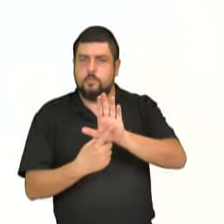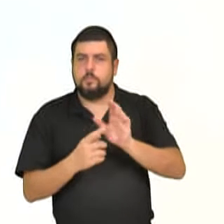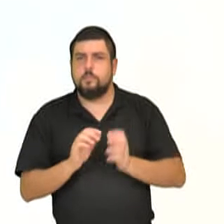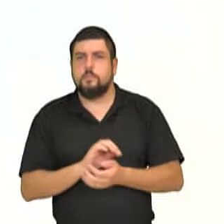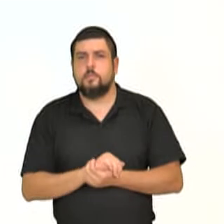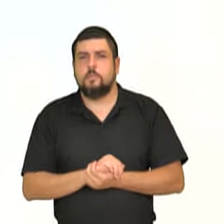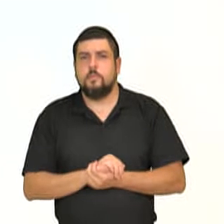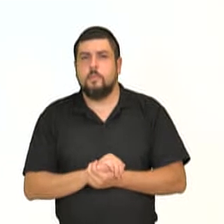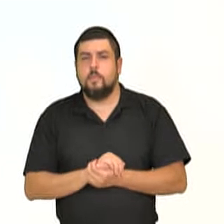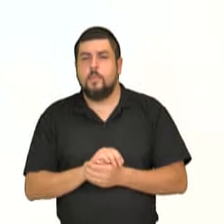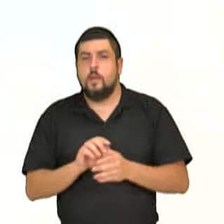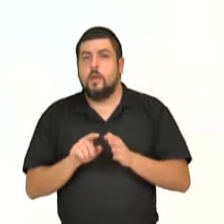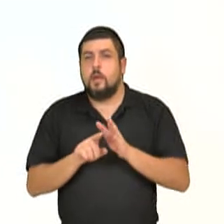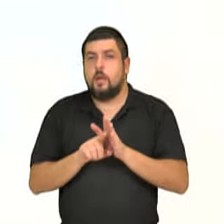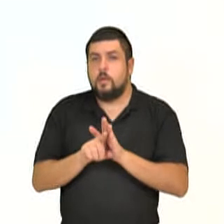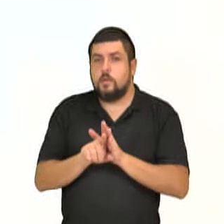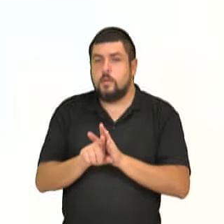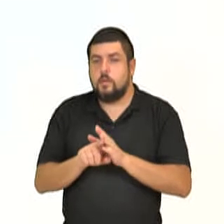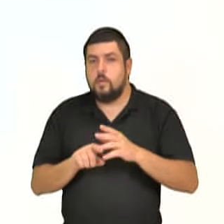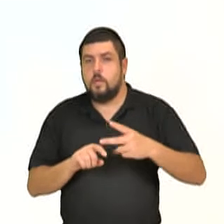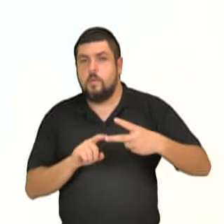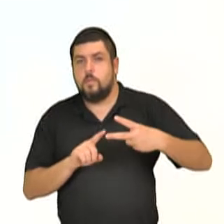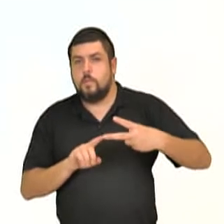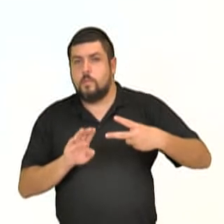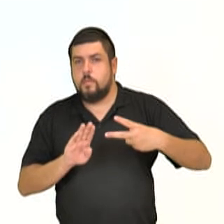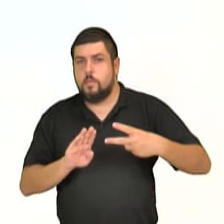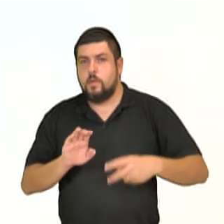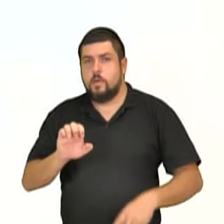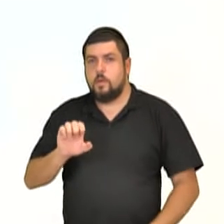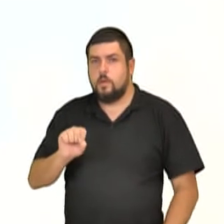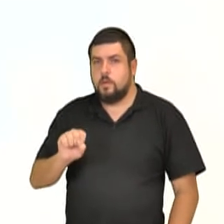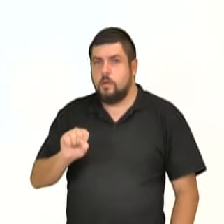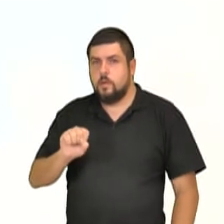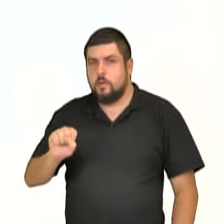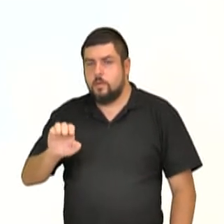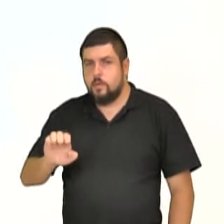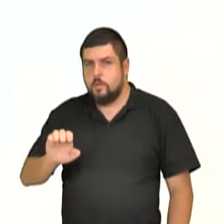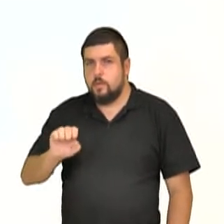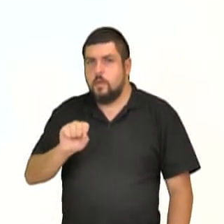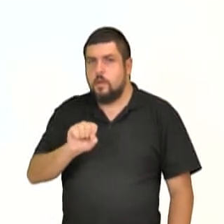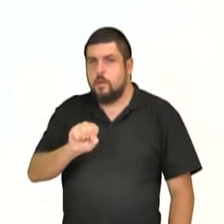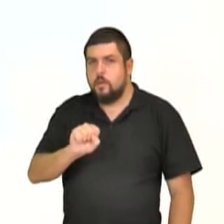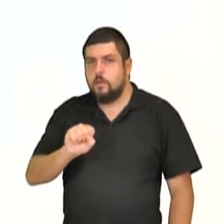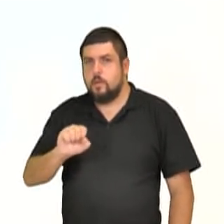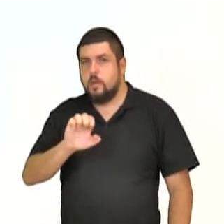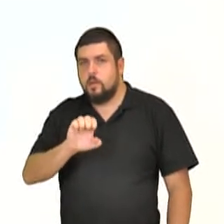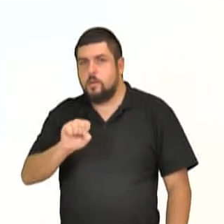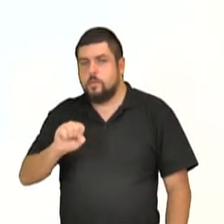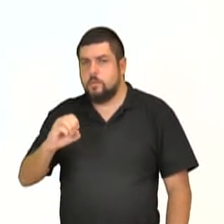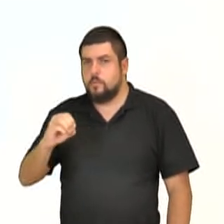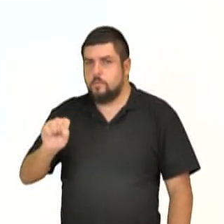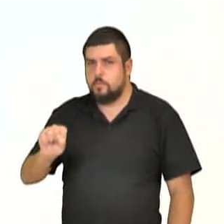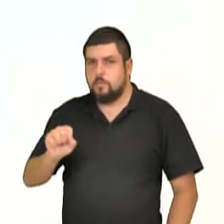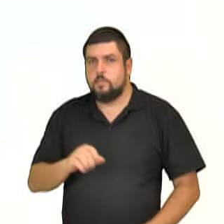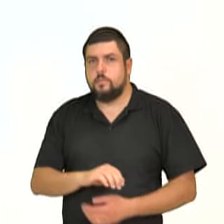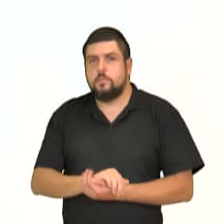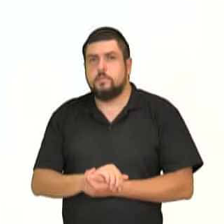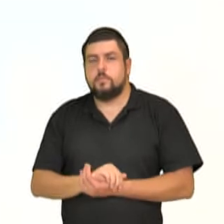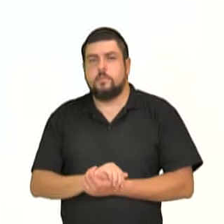sobre esse, essos, essa, essas. Vamos ver? Nos masculinos, olhem